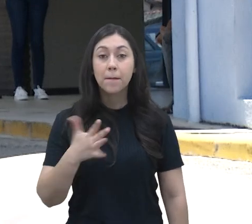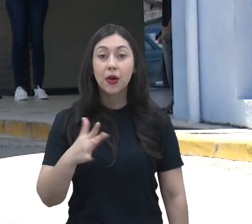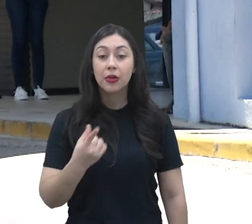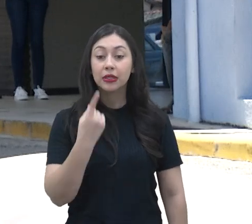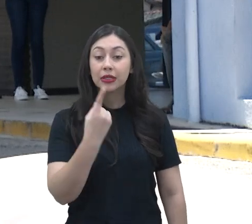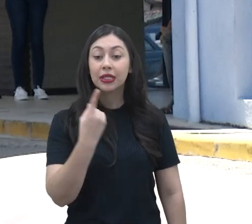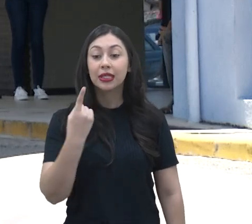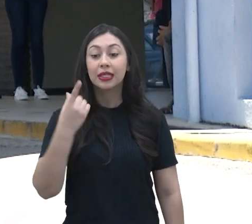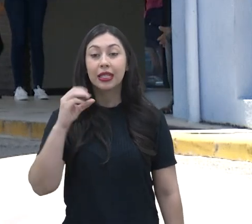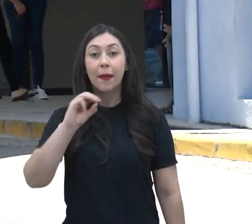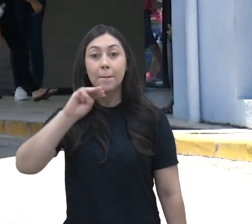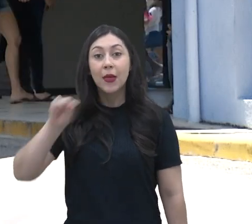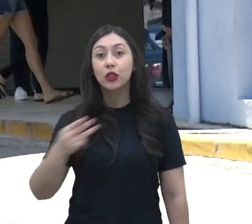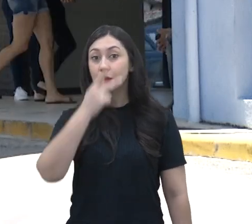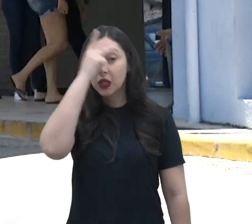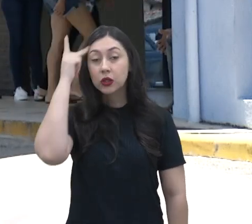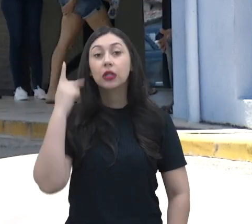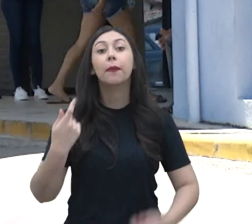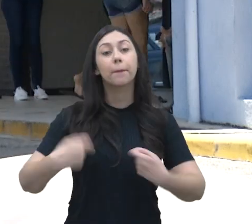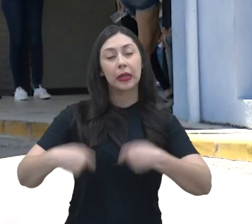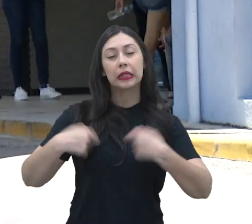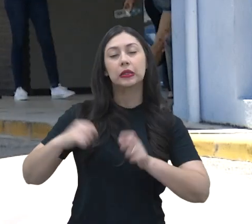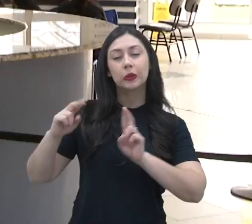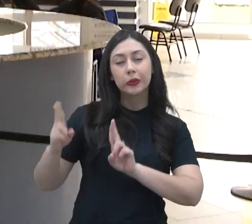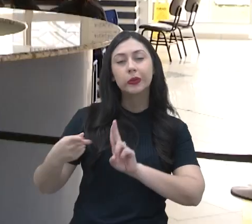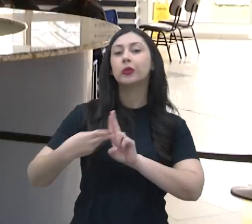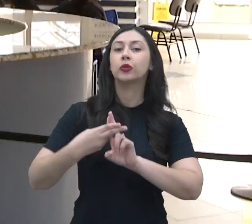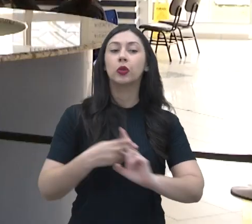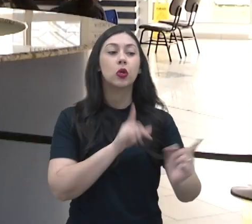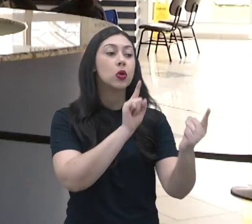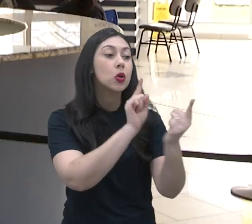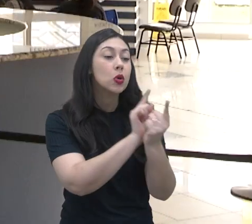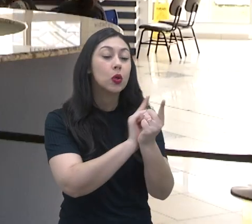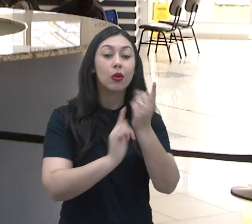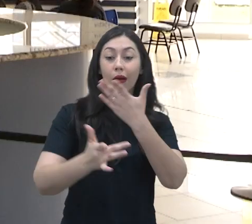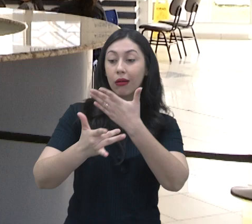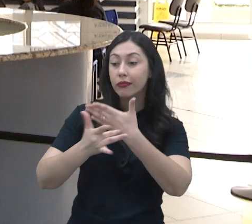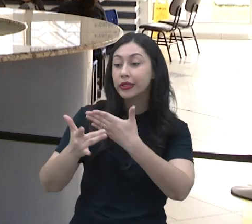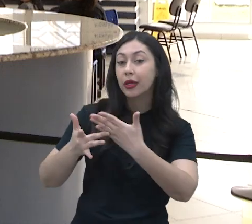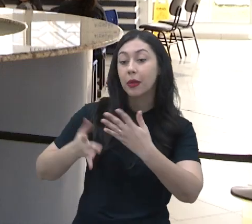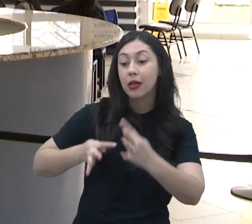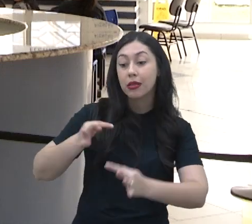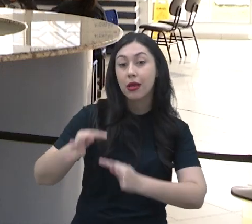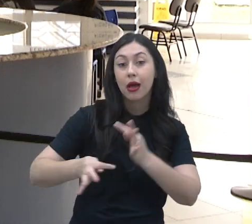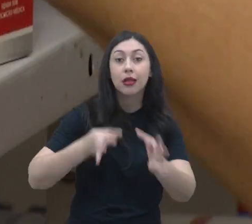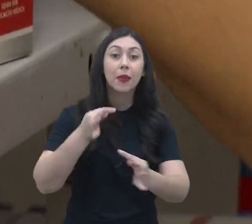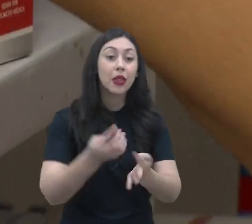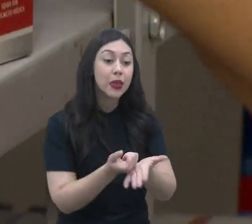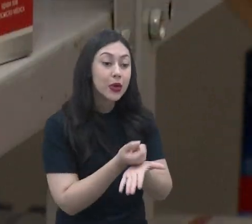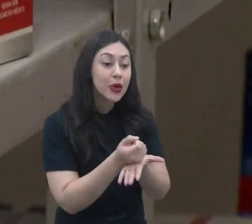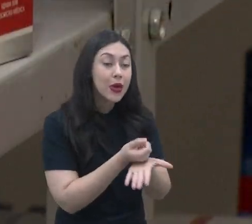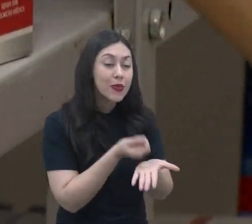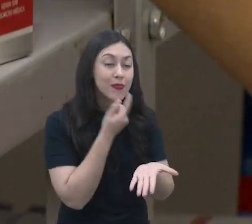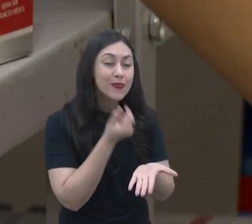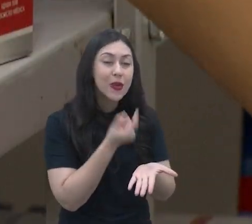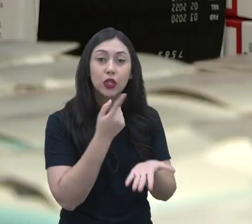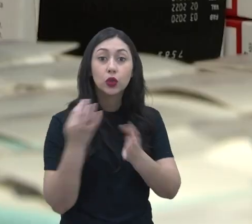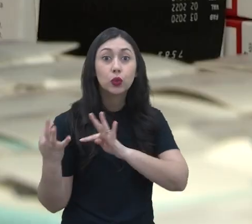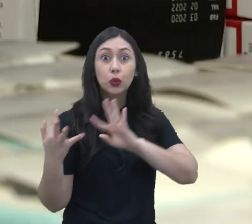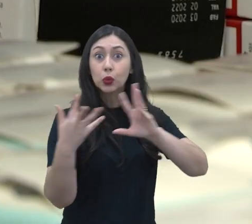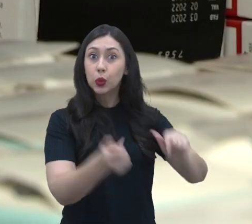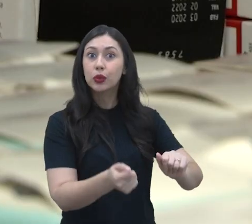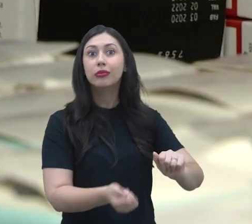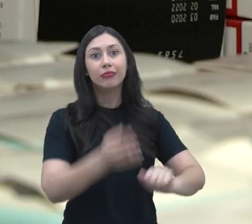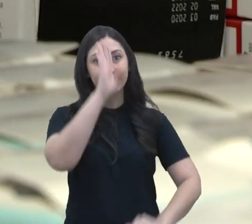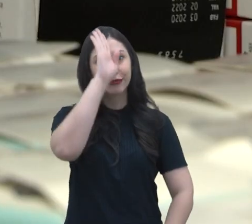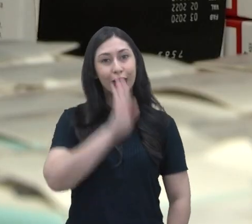de 110 milhões de pessoas dependem desse serviço. São consultas, exames, tratamentos, acesso à medicação,